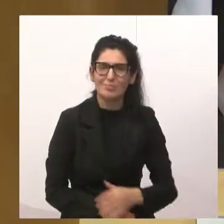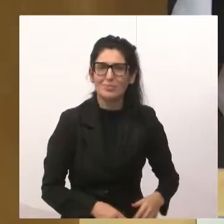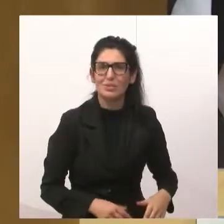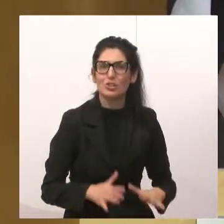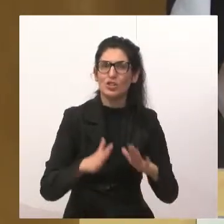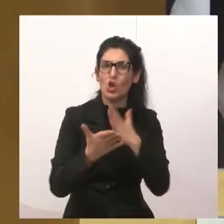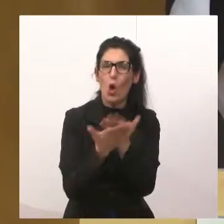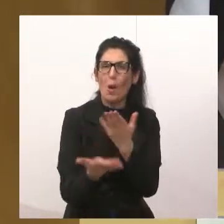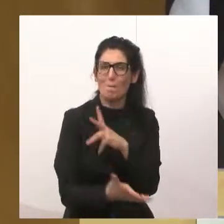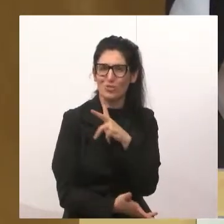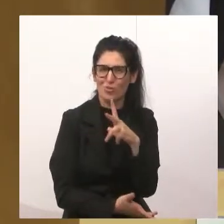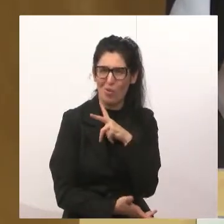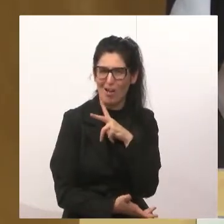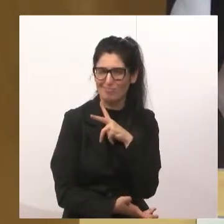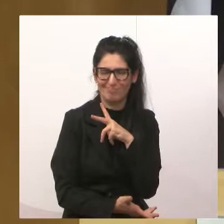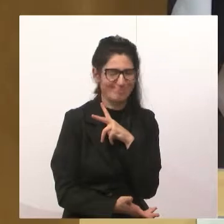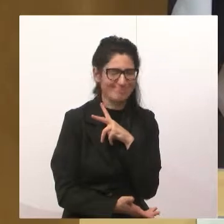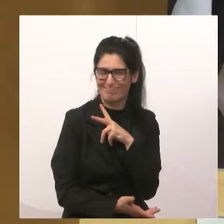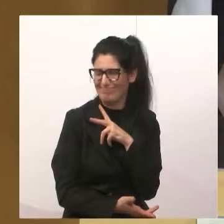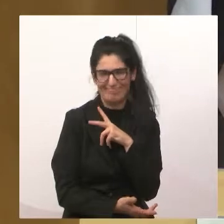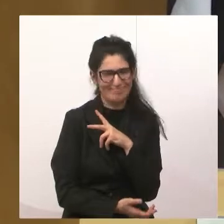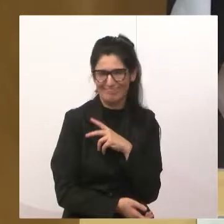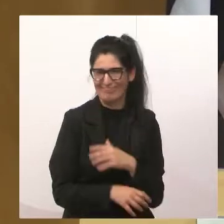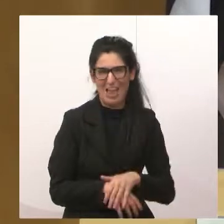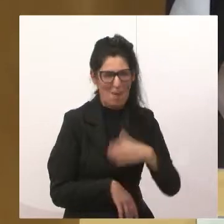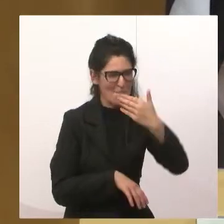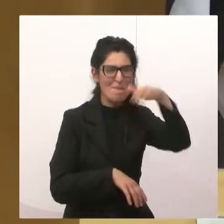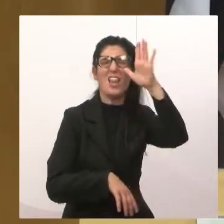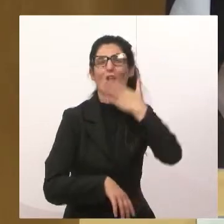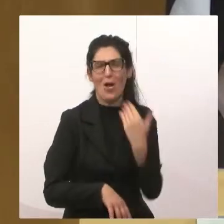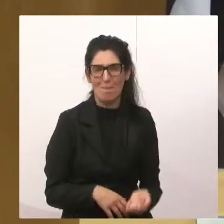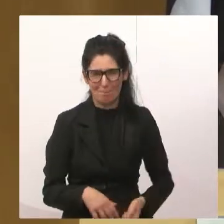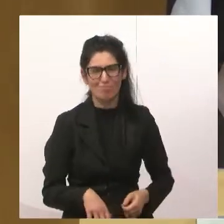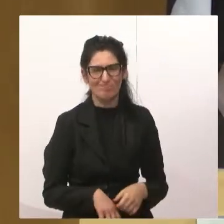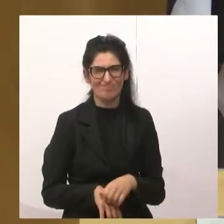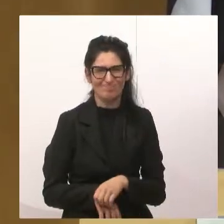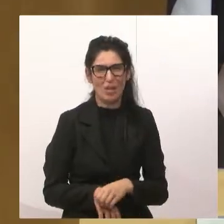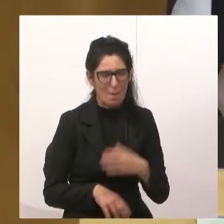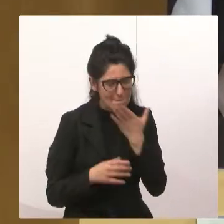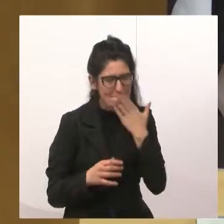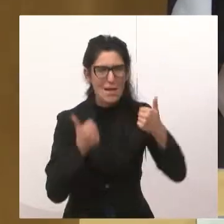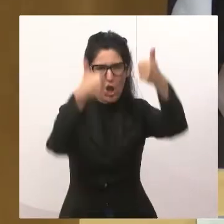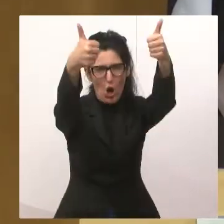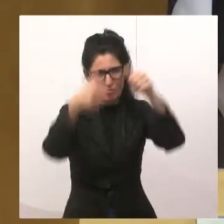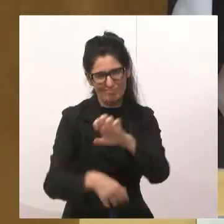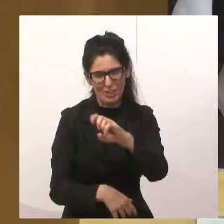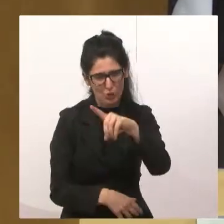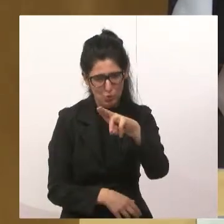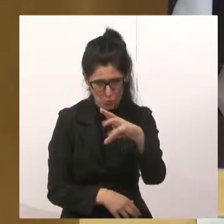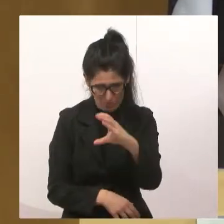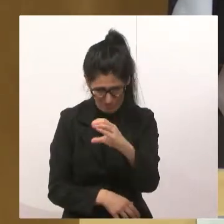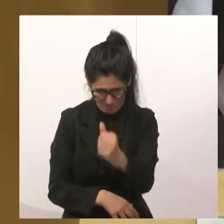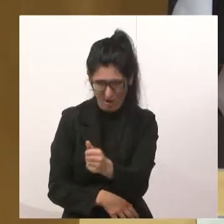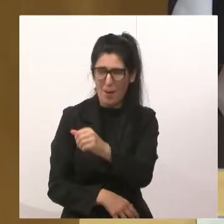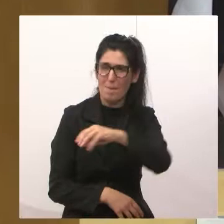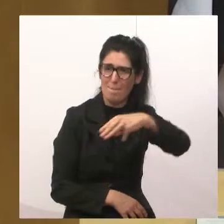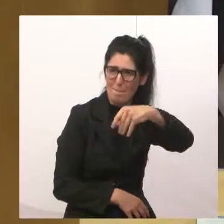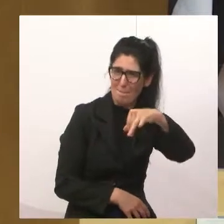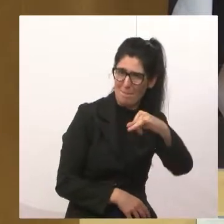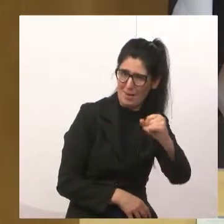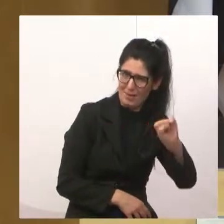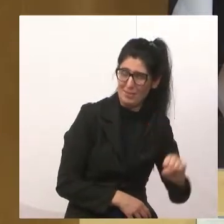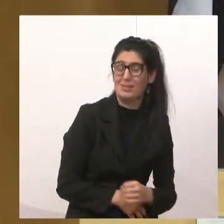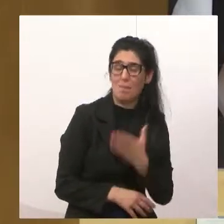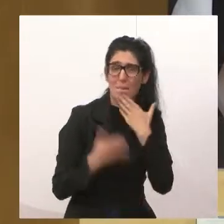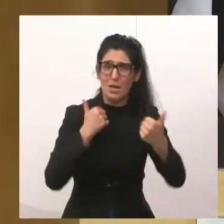que tenha, né? Porque foi um equipamento construído à época ali pelo ex-prefeito Marco Aurélio, né? O Hamilton